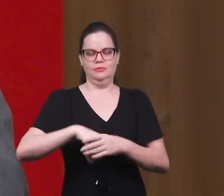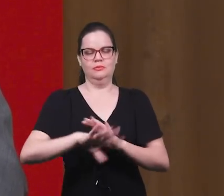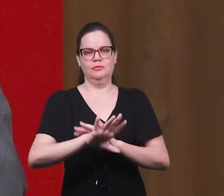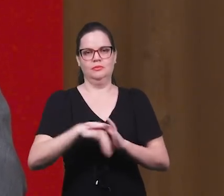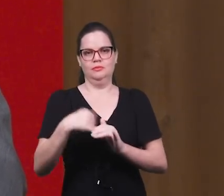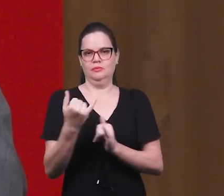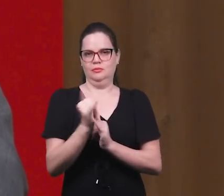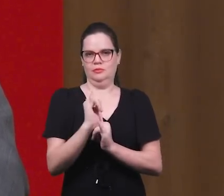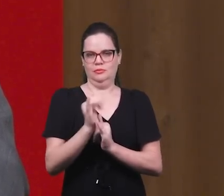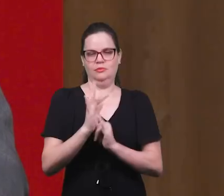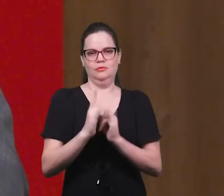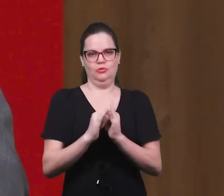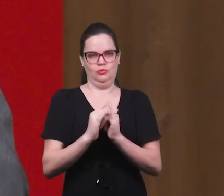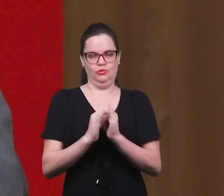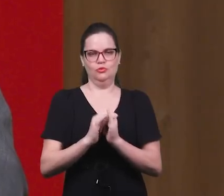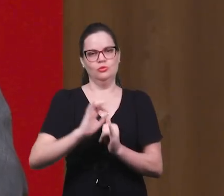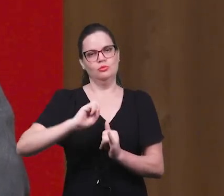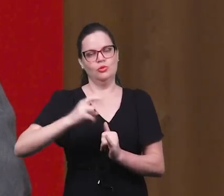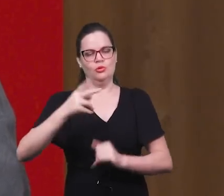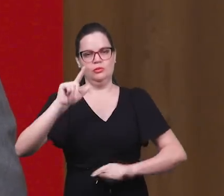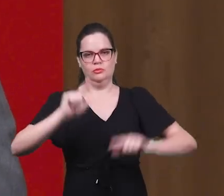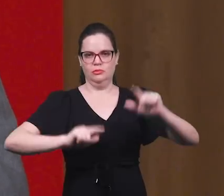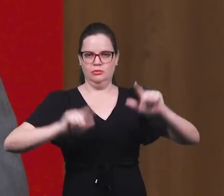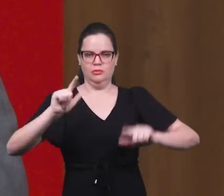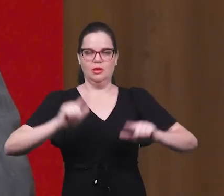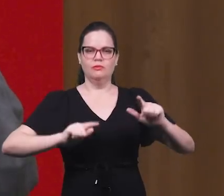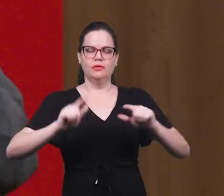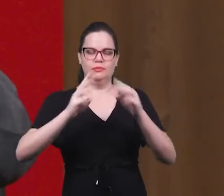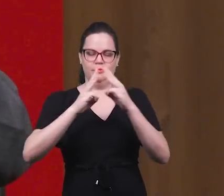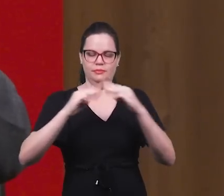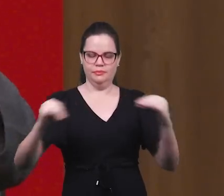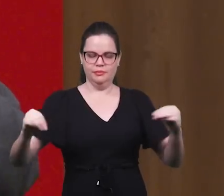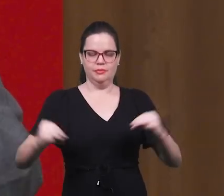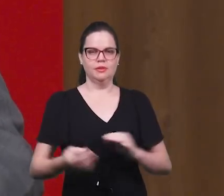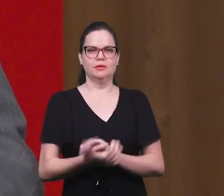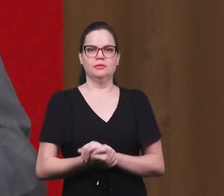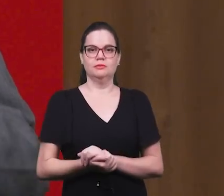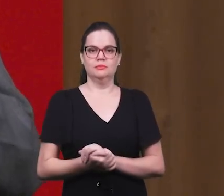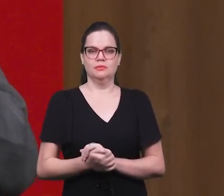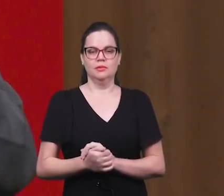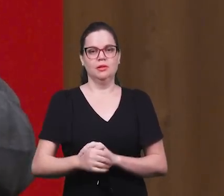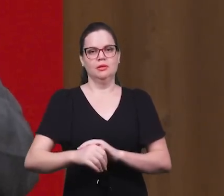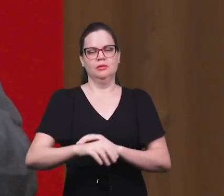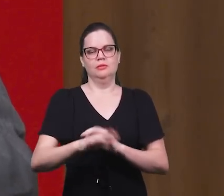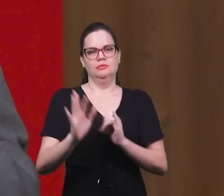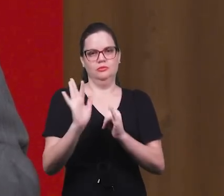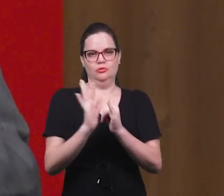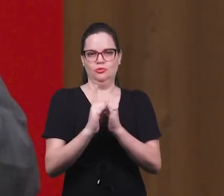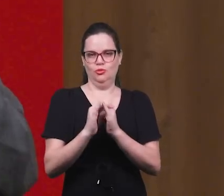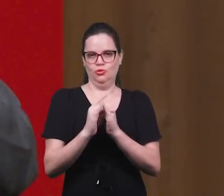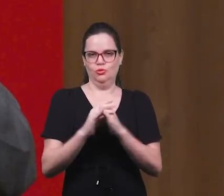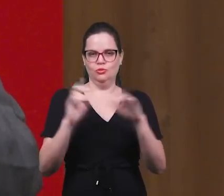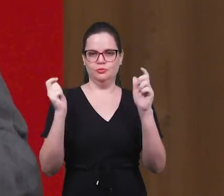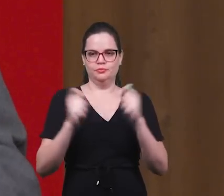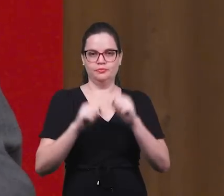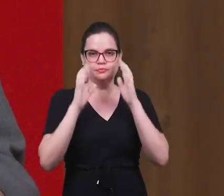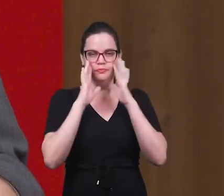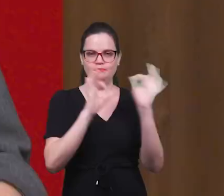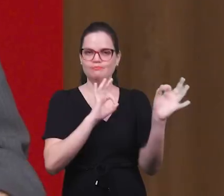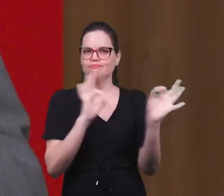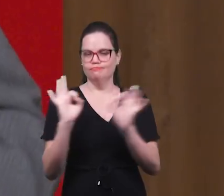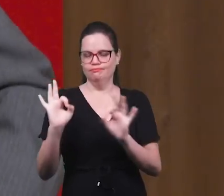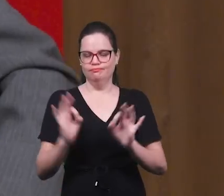TV ou de internet, podendo também na internet, como se faz usualmente, utilizar o